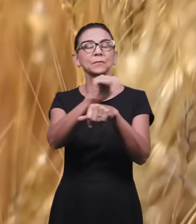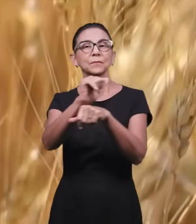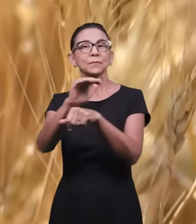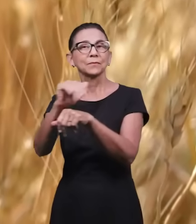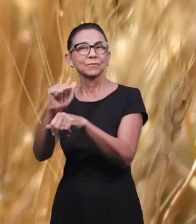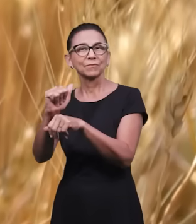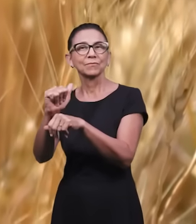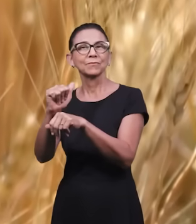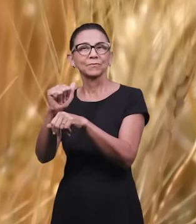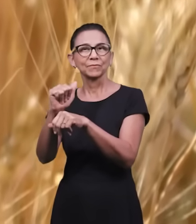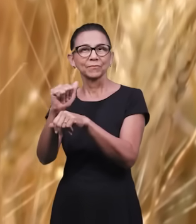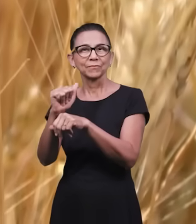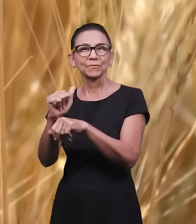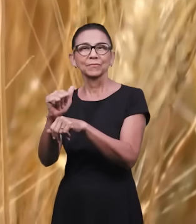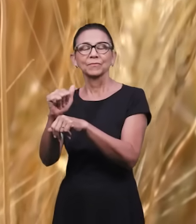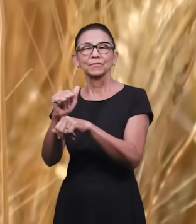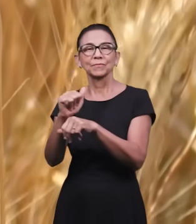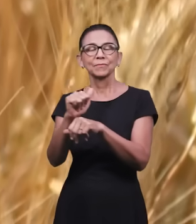procurar?